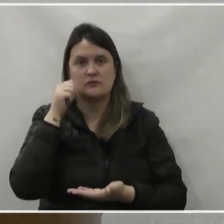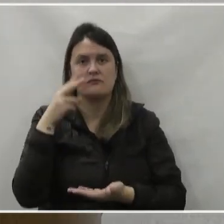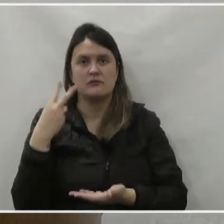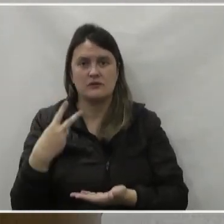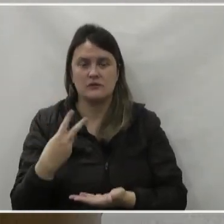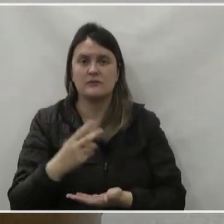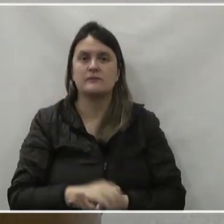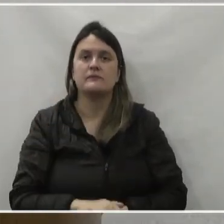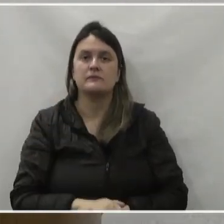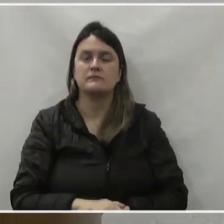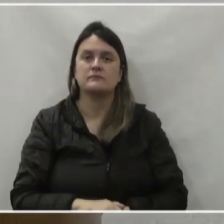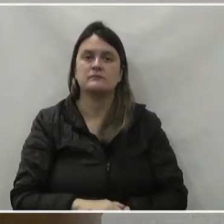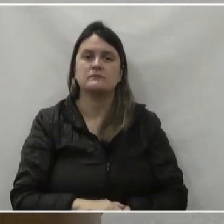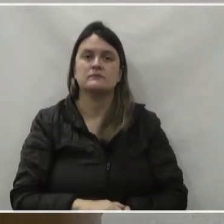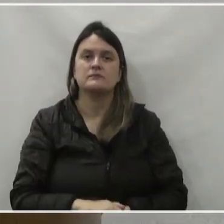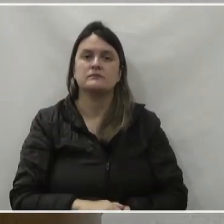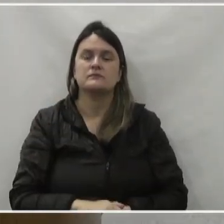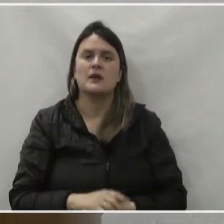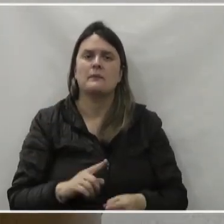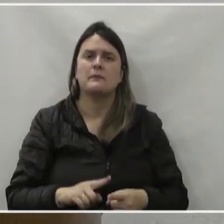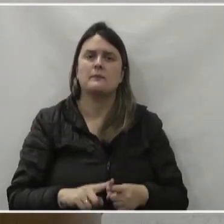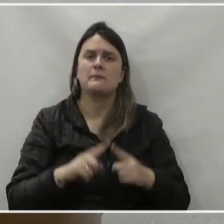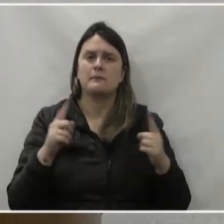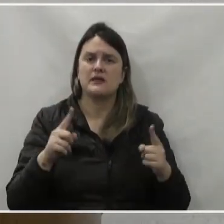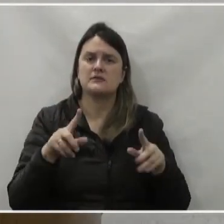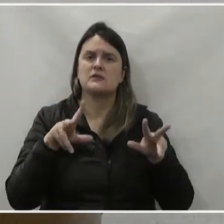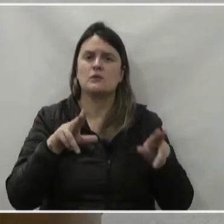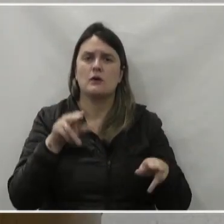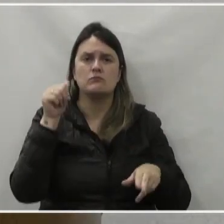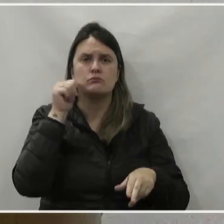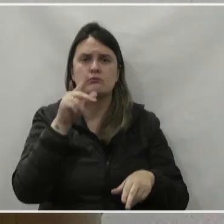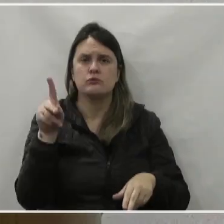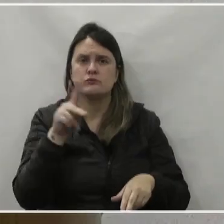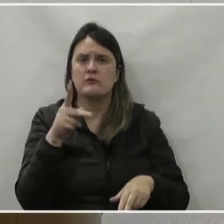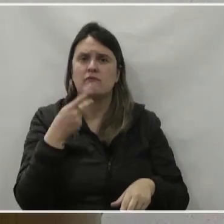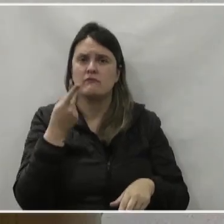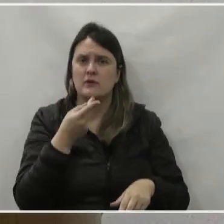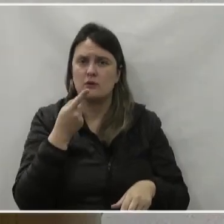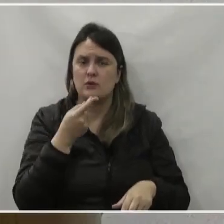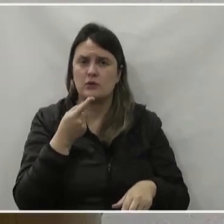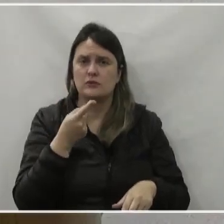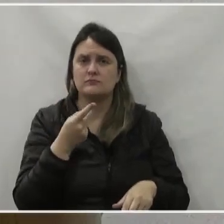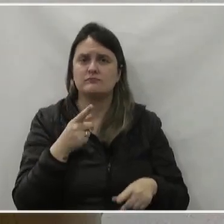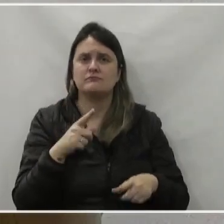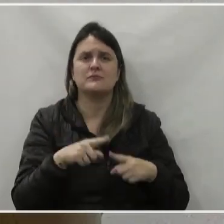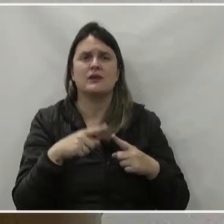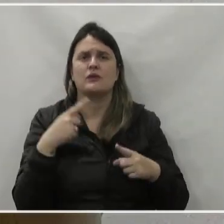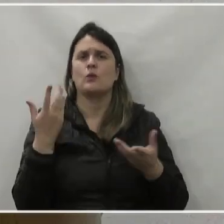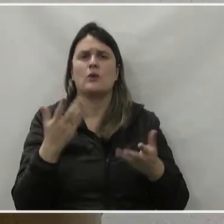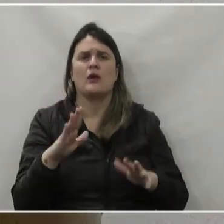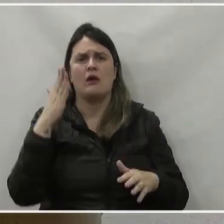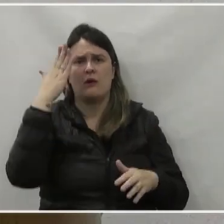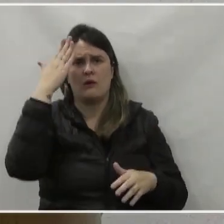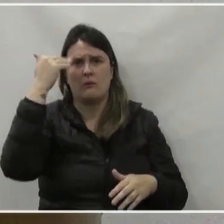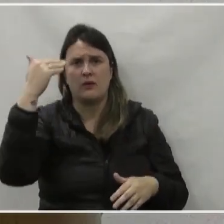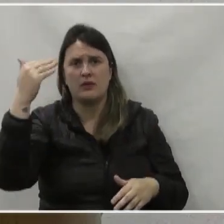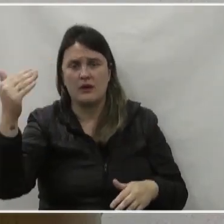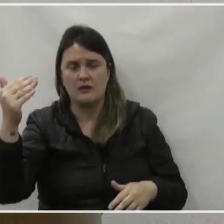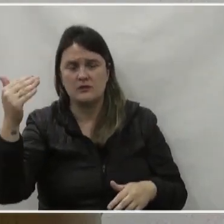vereadoras. Né? Mas, como a professora falou, nós não queremos